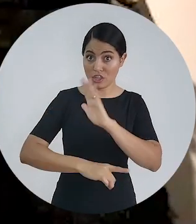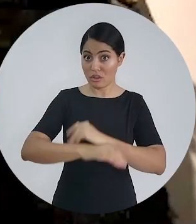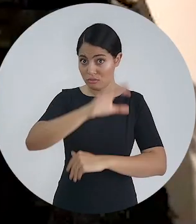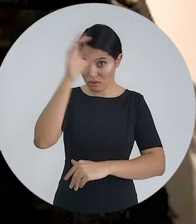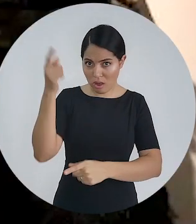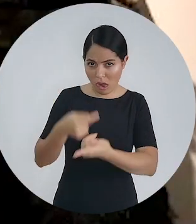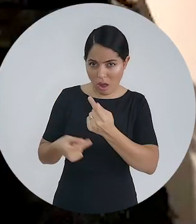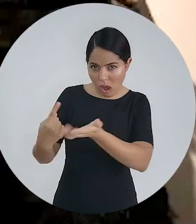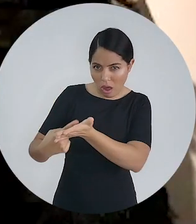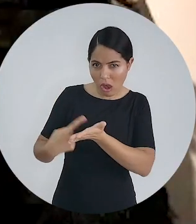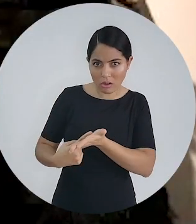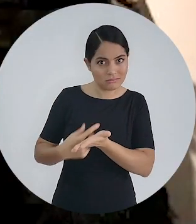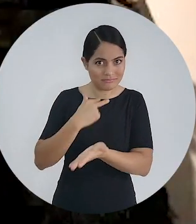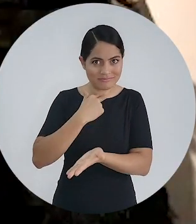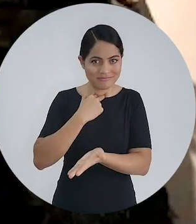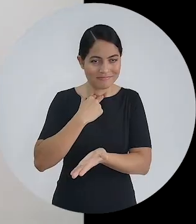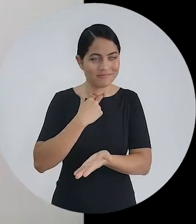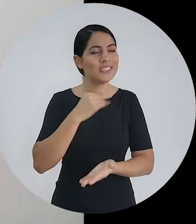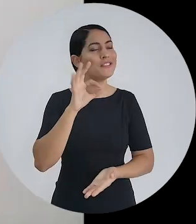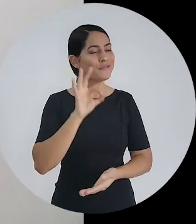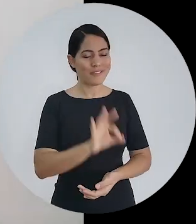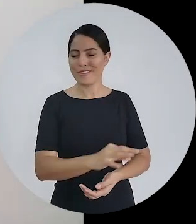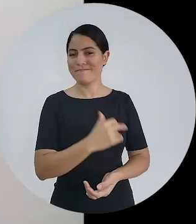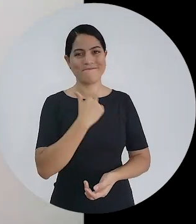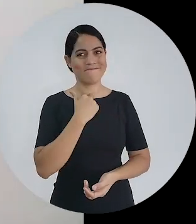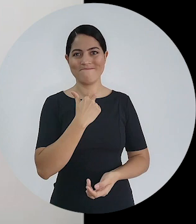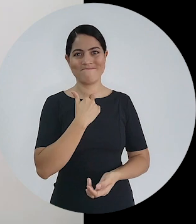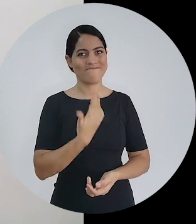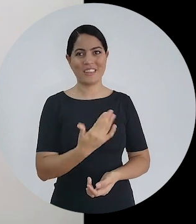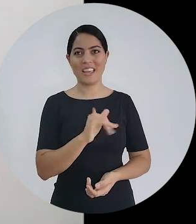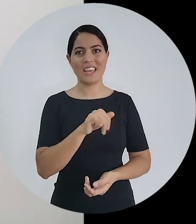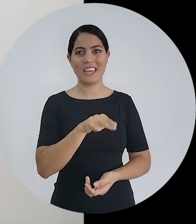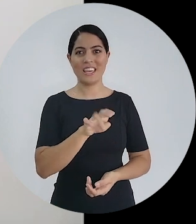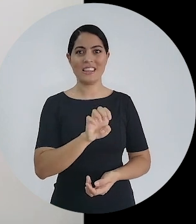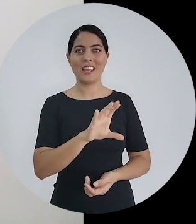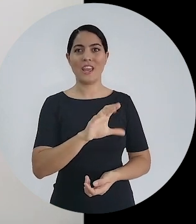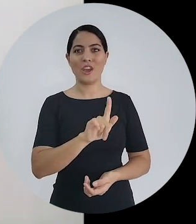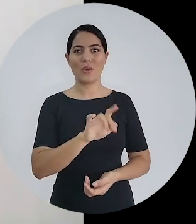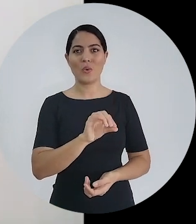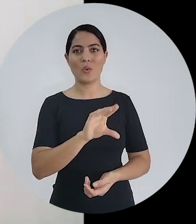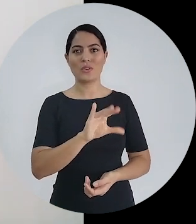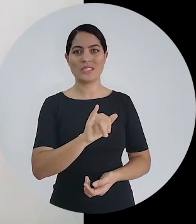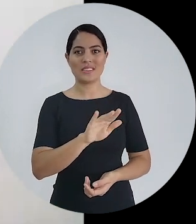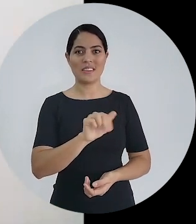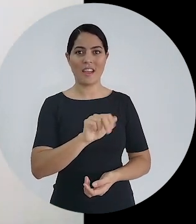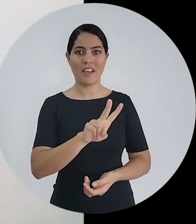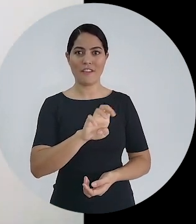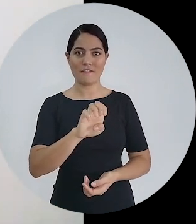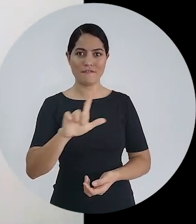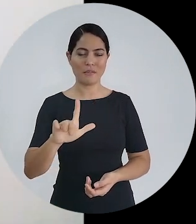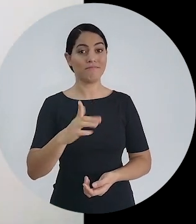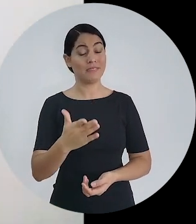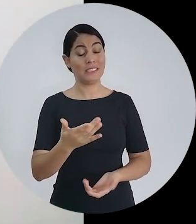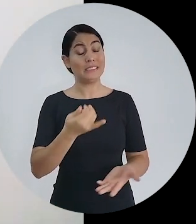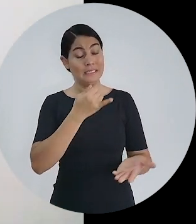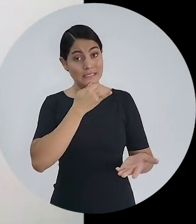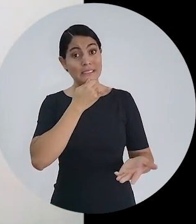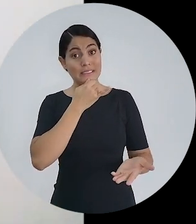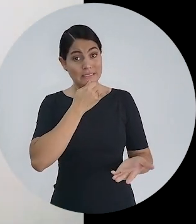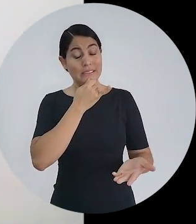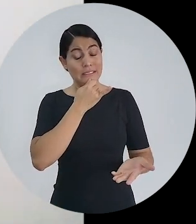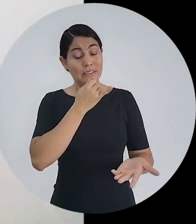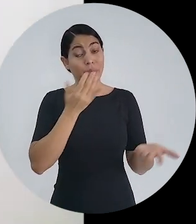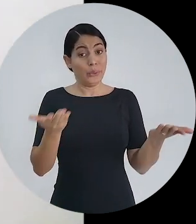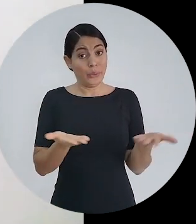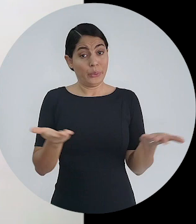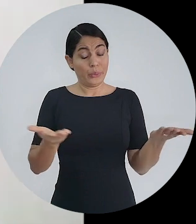é inegociável. Com certeza. O direito do consumidor é um direito inegociável.